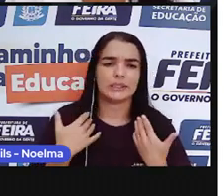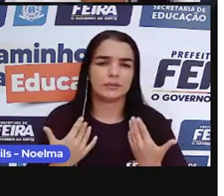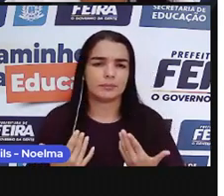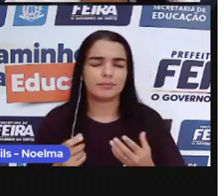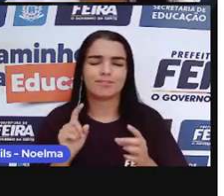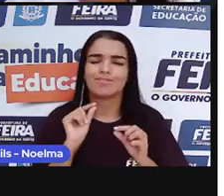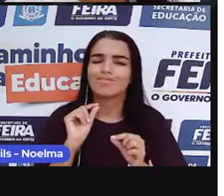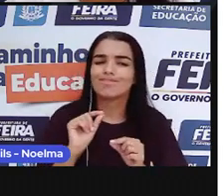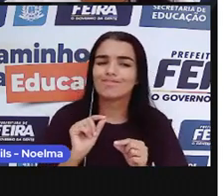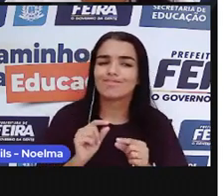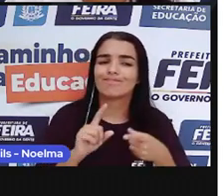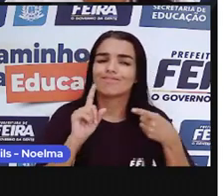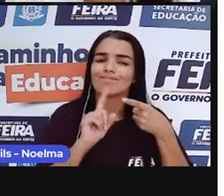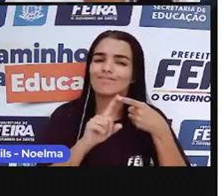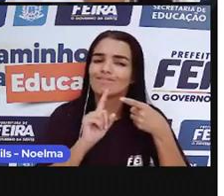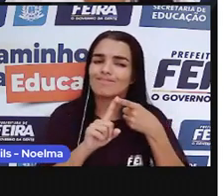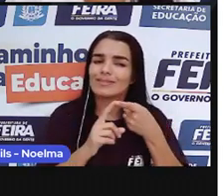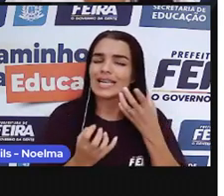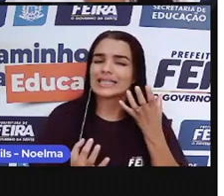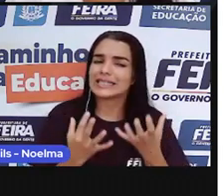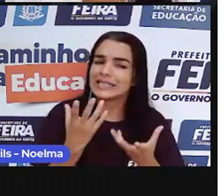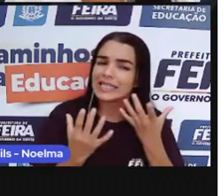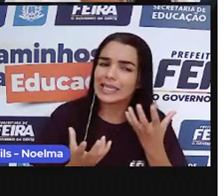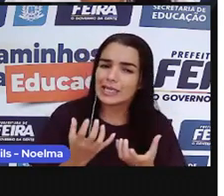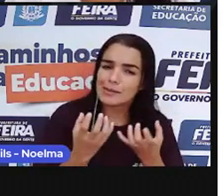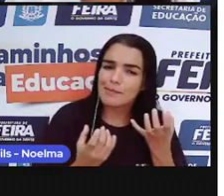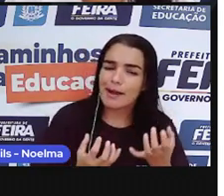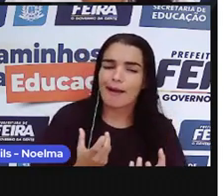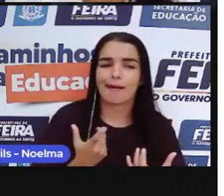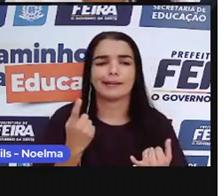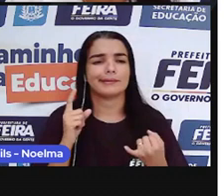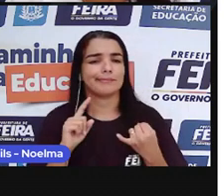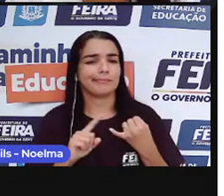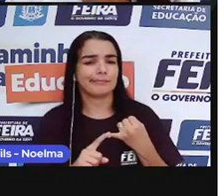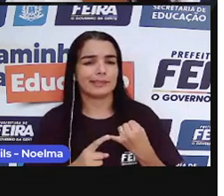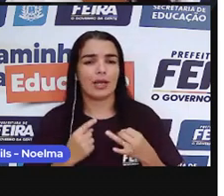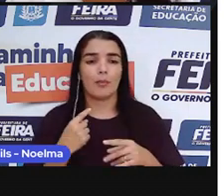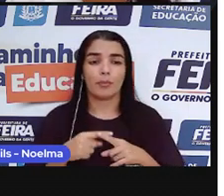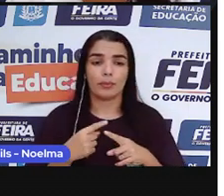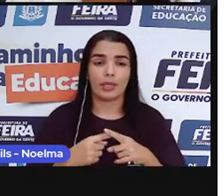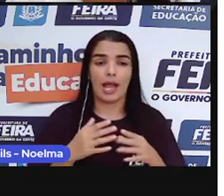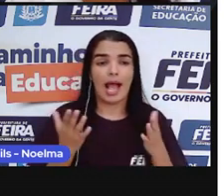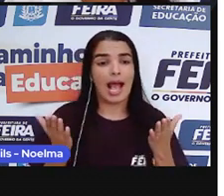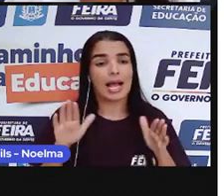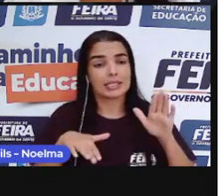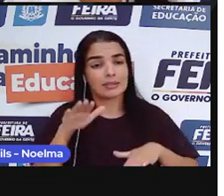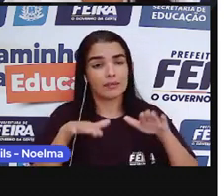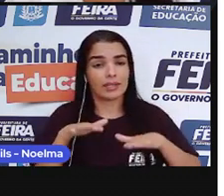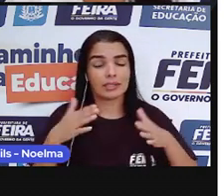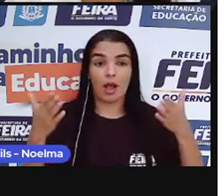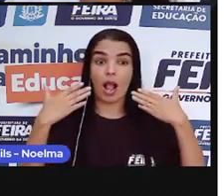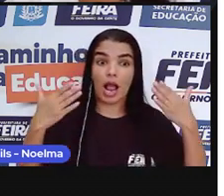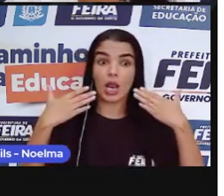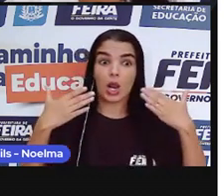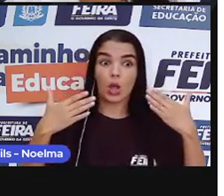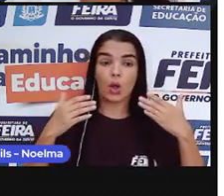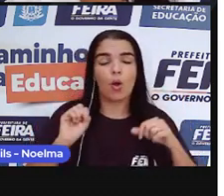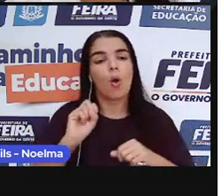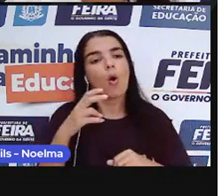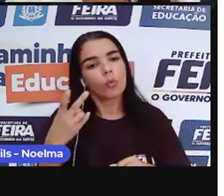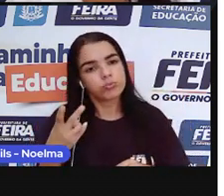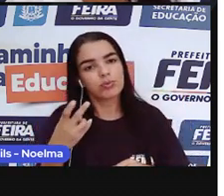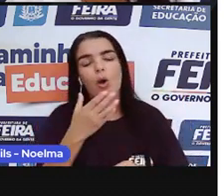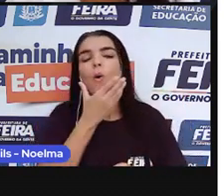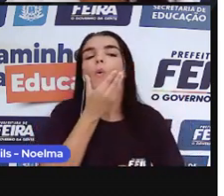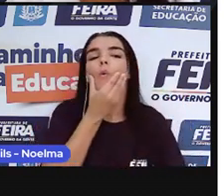As queimadas, né? Que às vezes é devido à ação do tempo, né? Muito seco, ou também pela